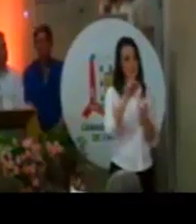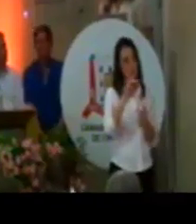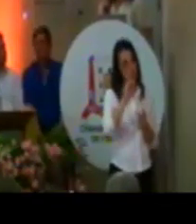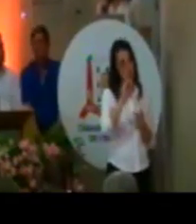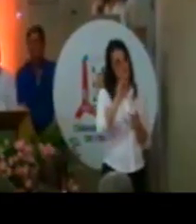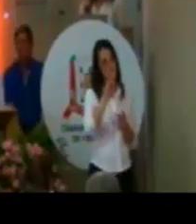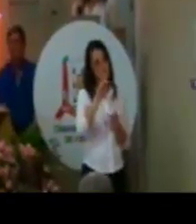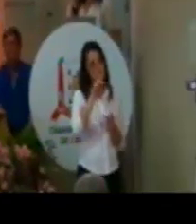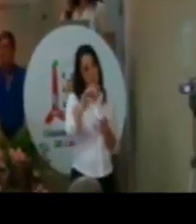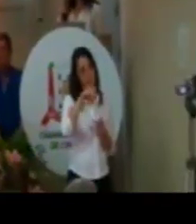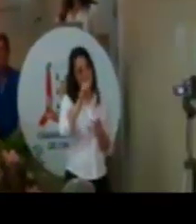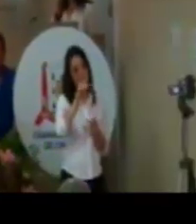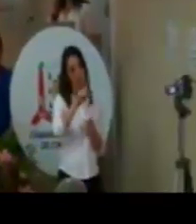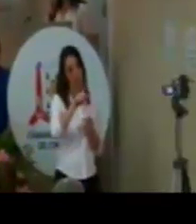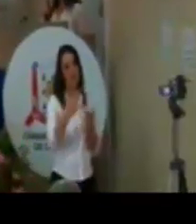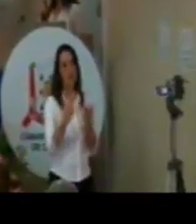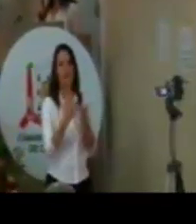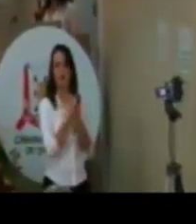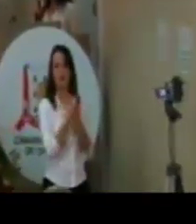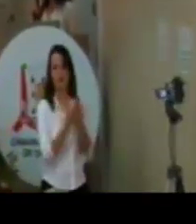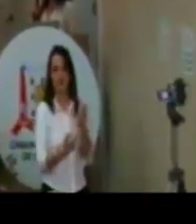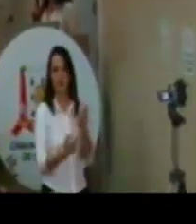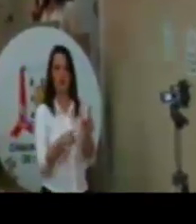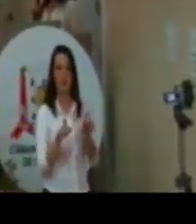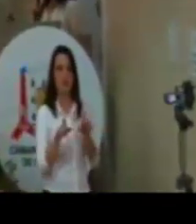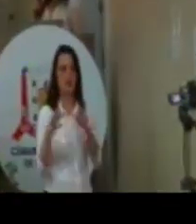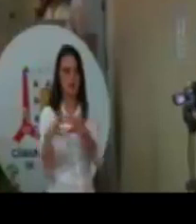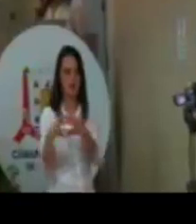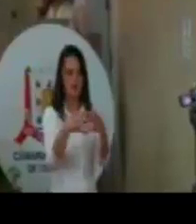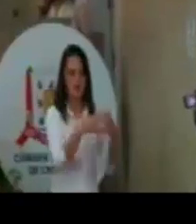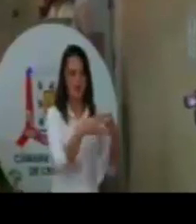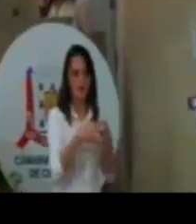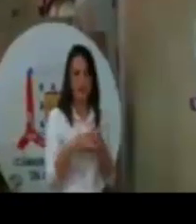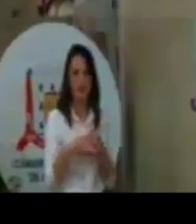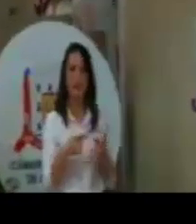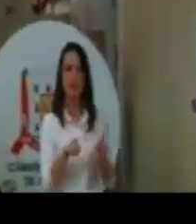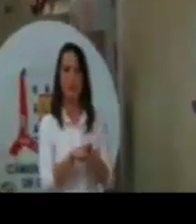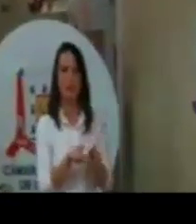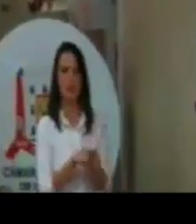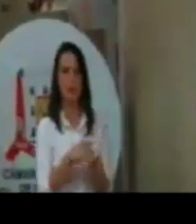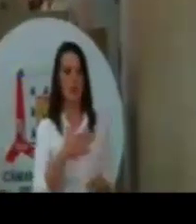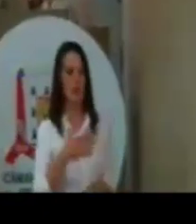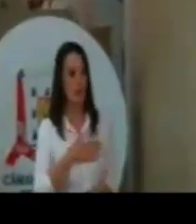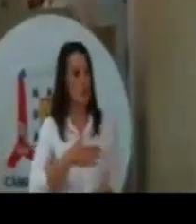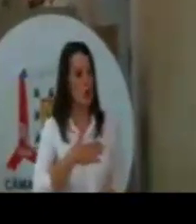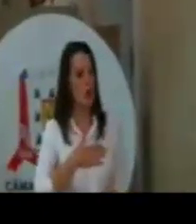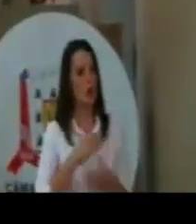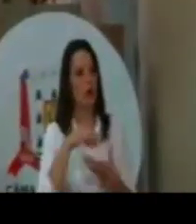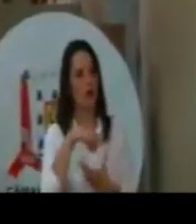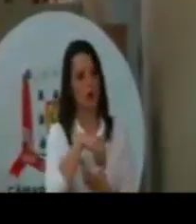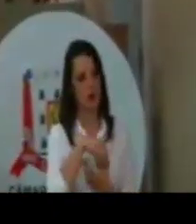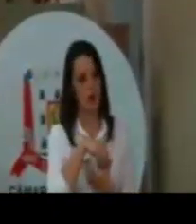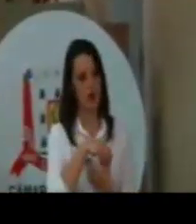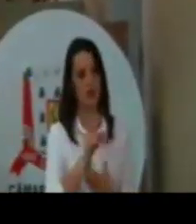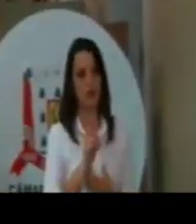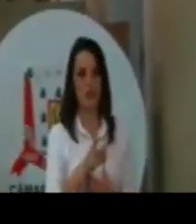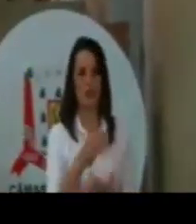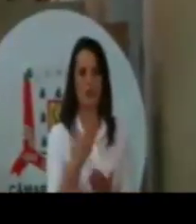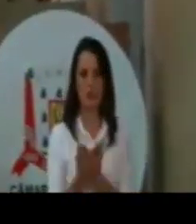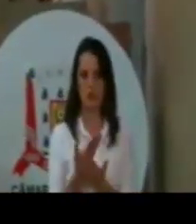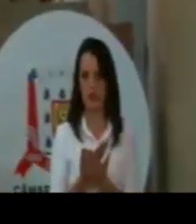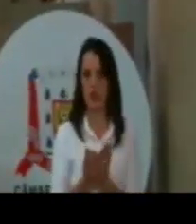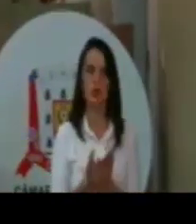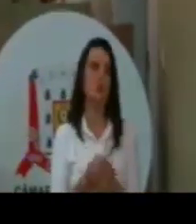Contas do Estado e todas as outras instituições. Principalmente uma que eu tenho muito carinho, que é a Unesc, que eu continuo